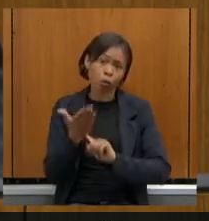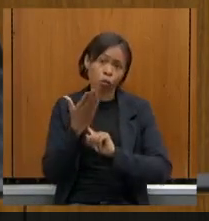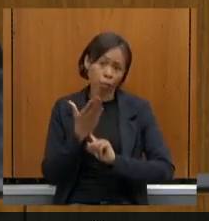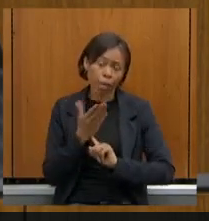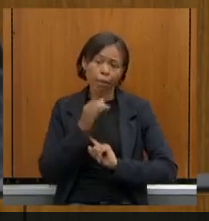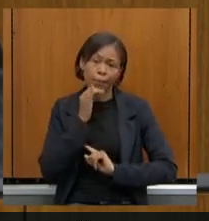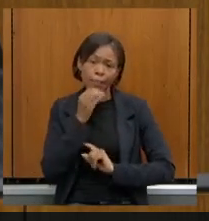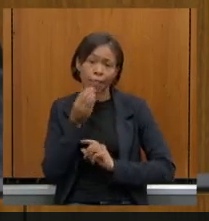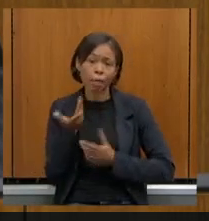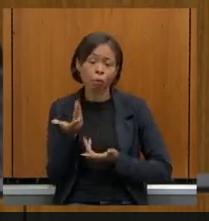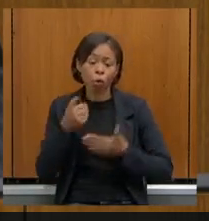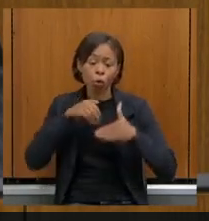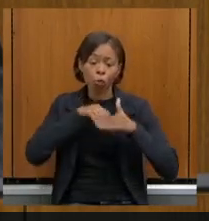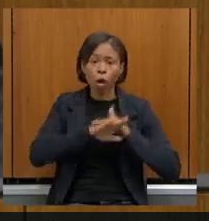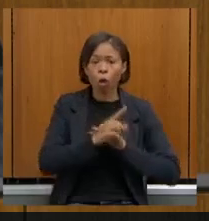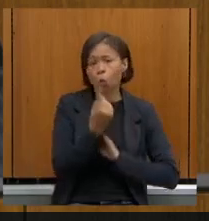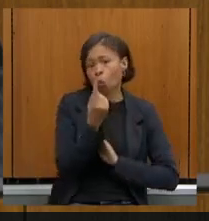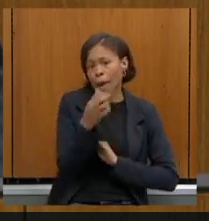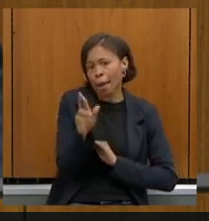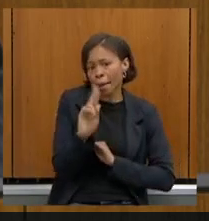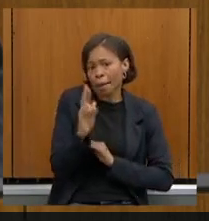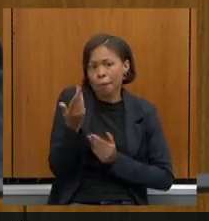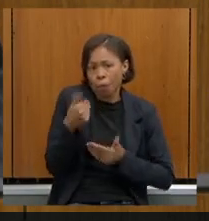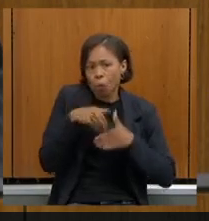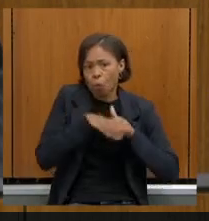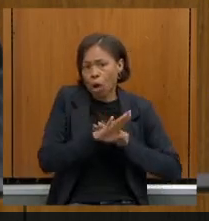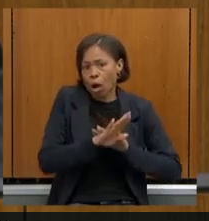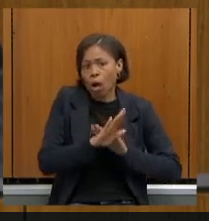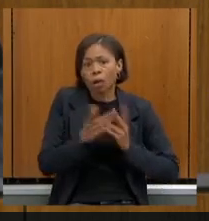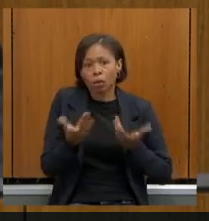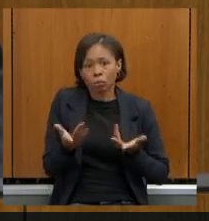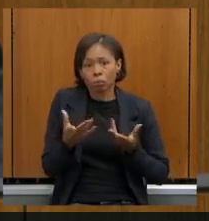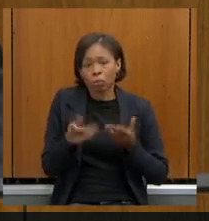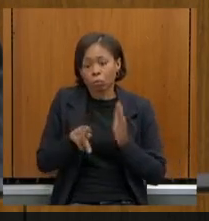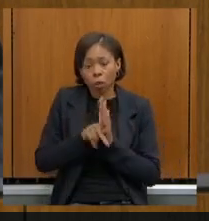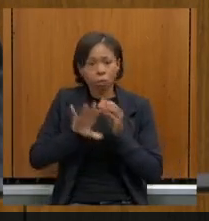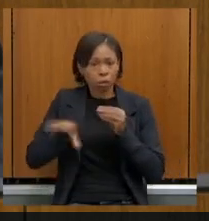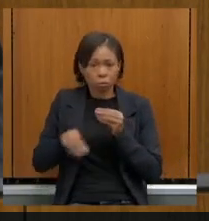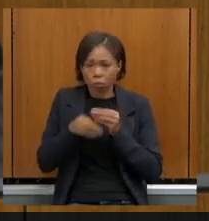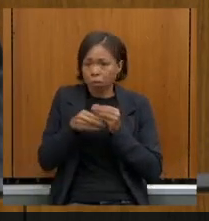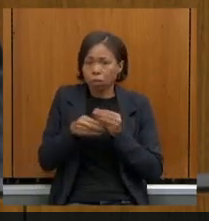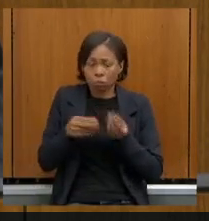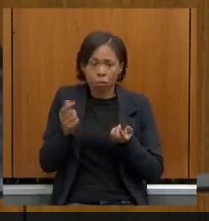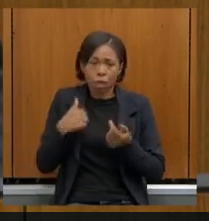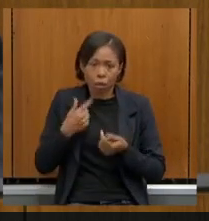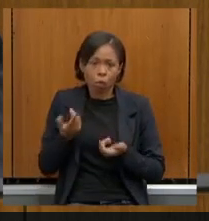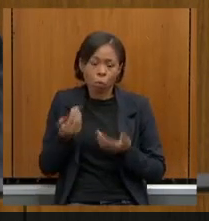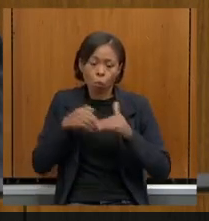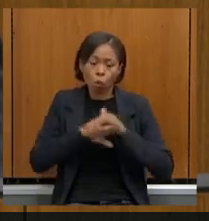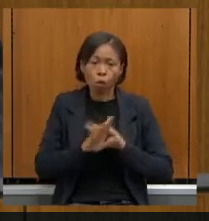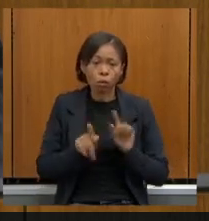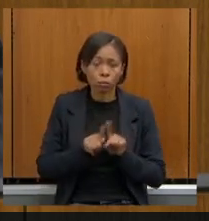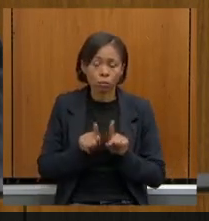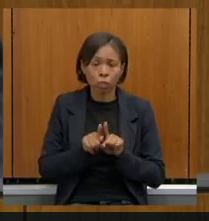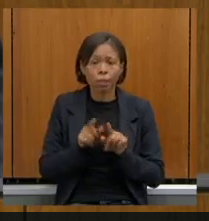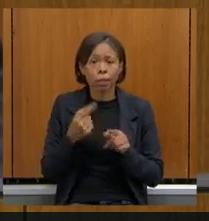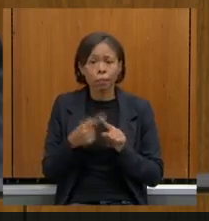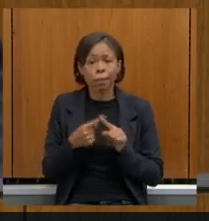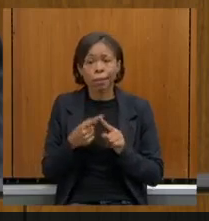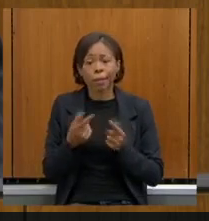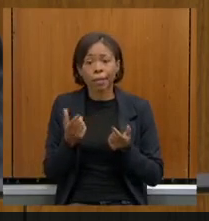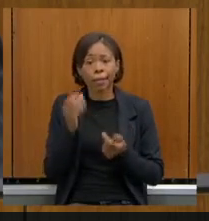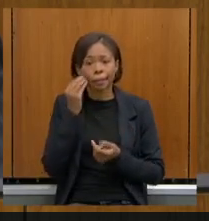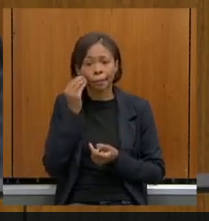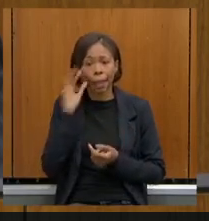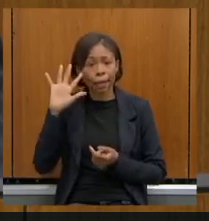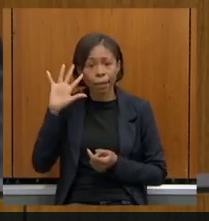para esse para esse coisa cada um real que a sociedade colocar eu coloco um real das minhas emendas e desde que realmente resolva de fato então